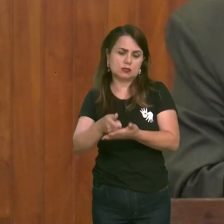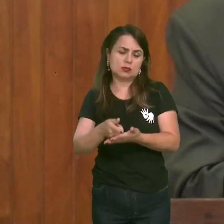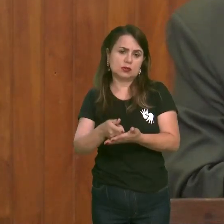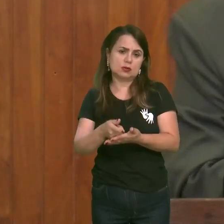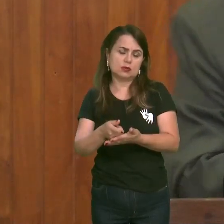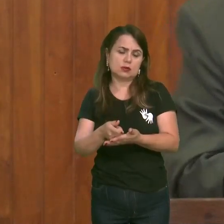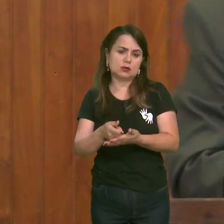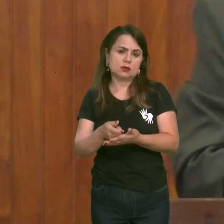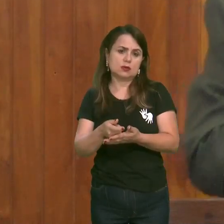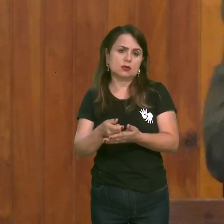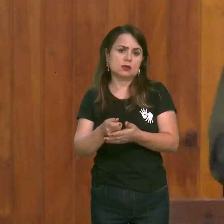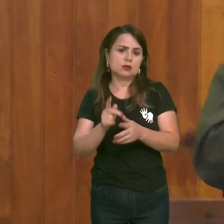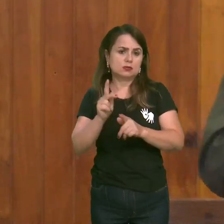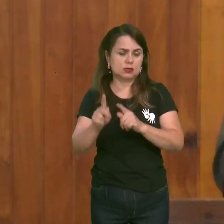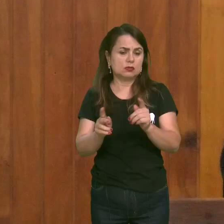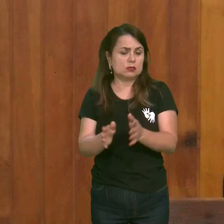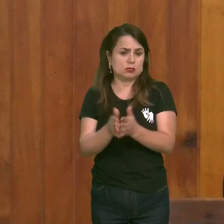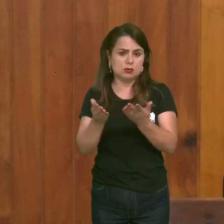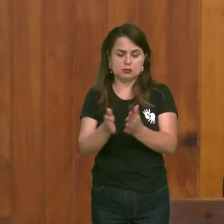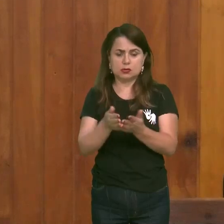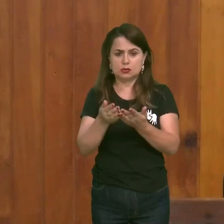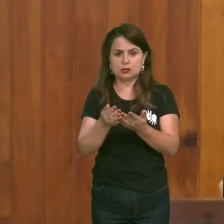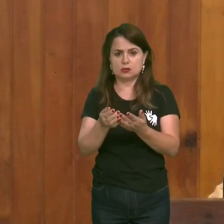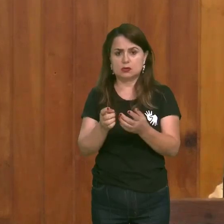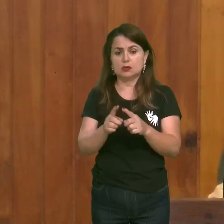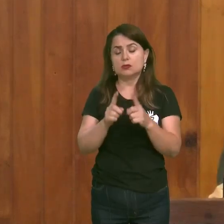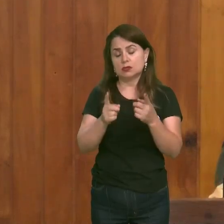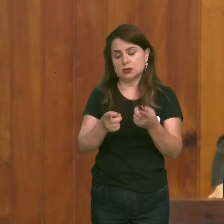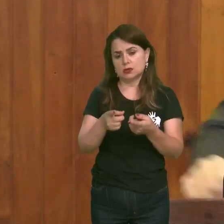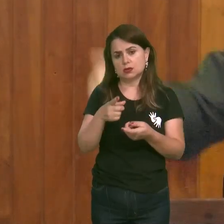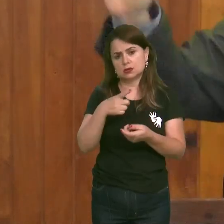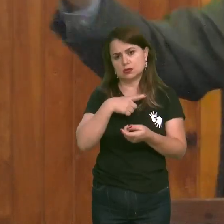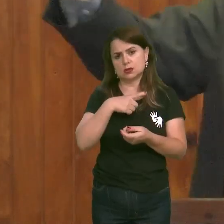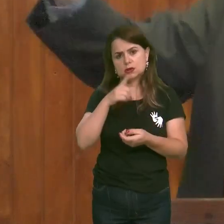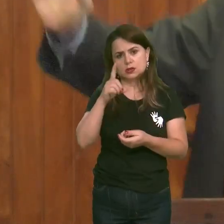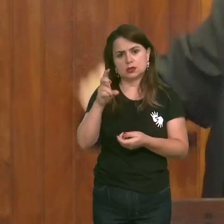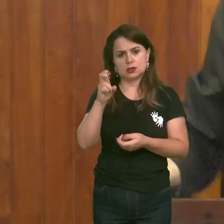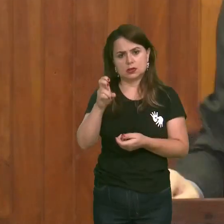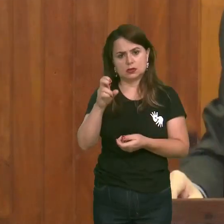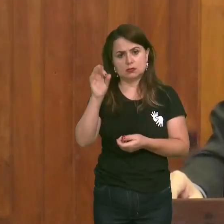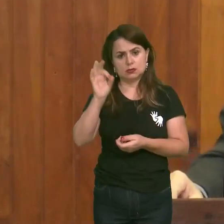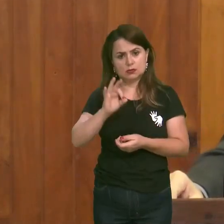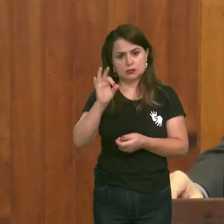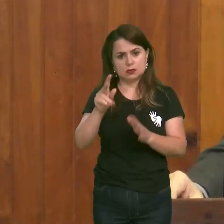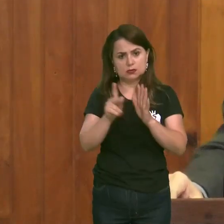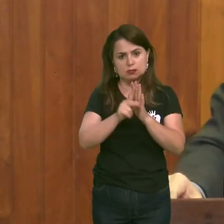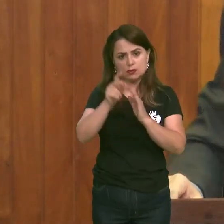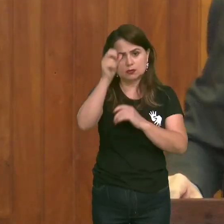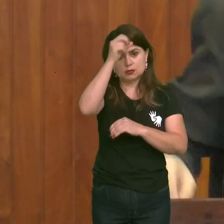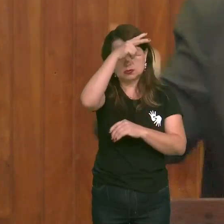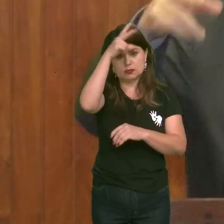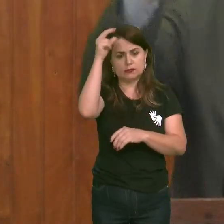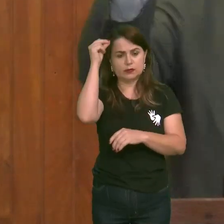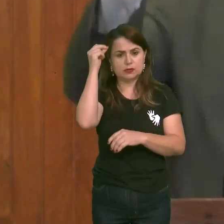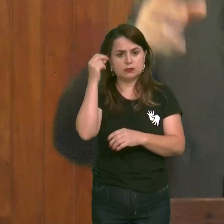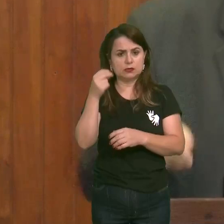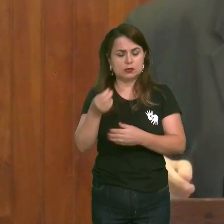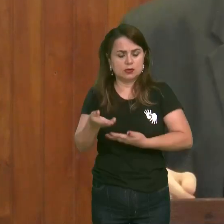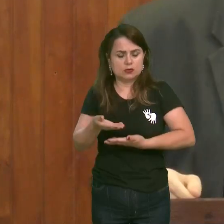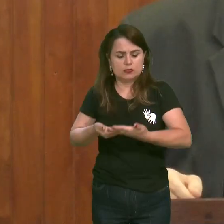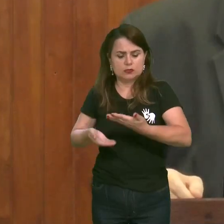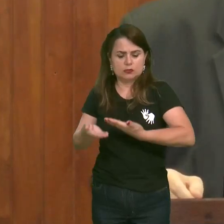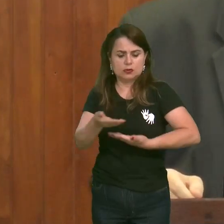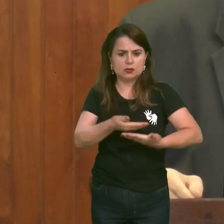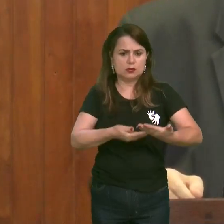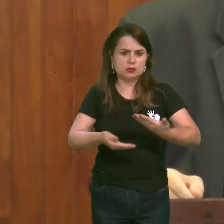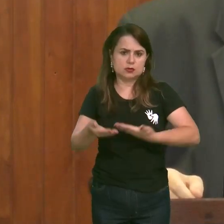social mas como dito ainda tem 15% sobre 1 bilhão 141 que a prefeitura pode manipular manipular